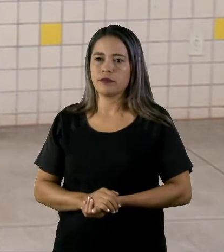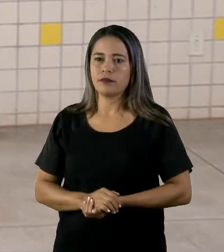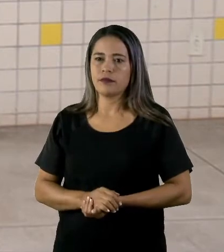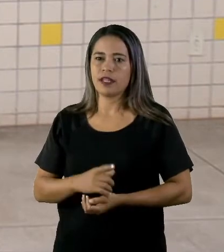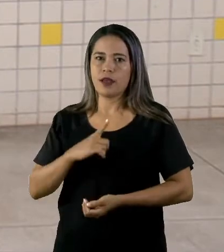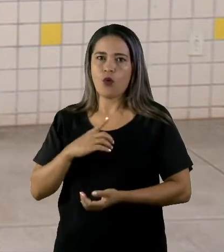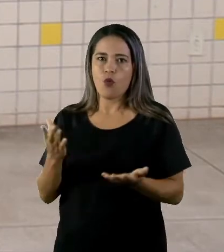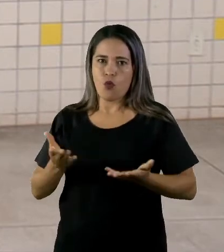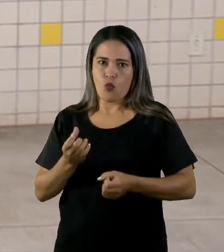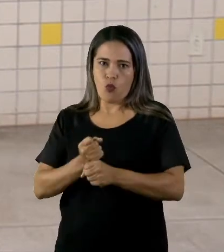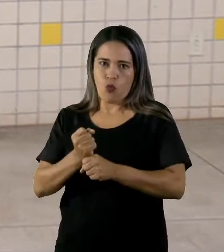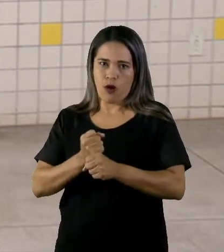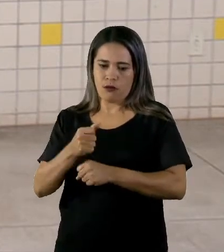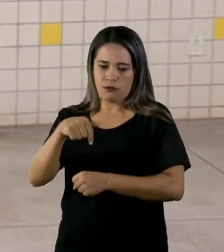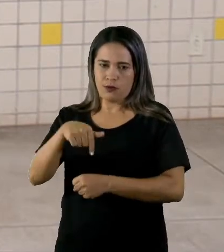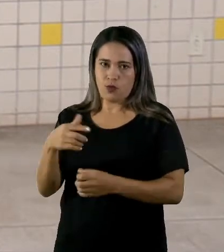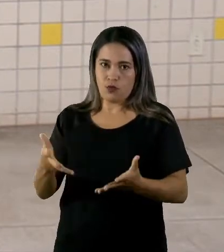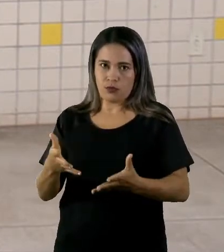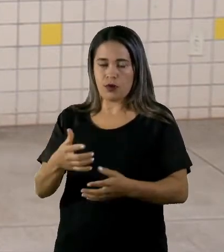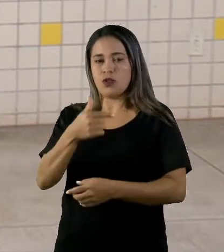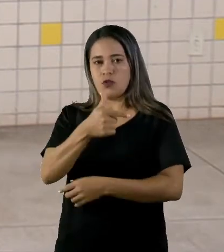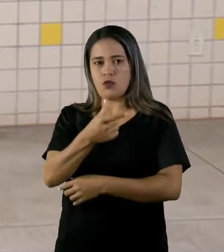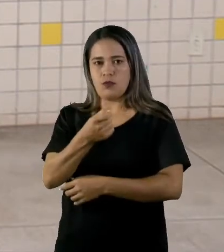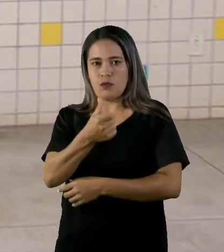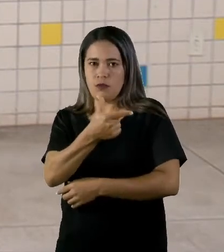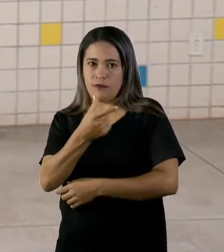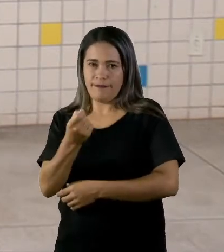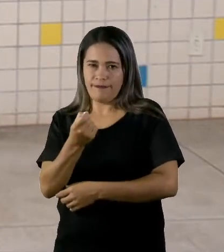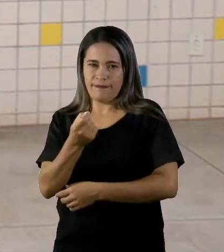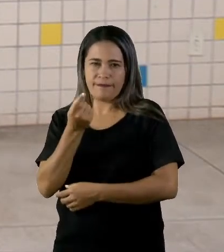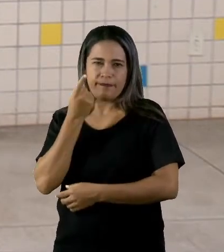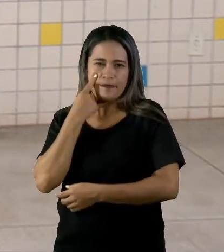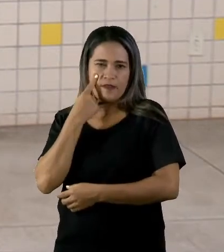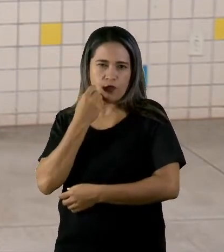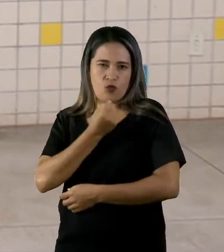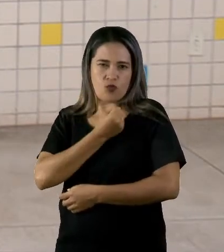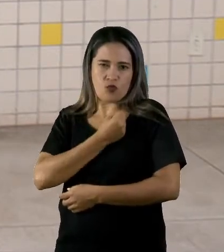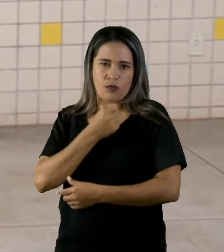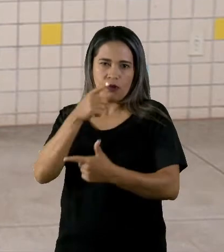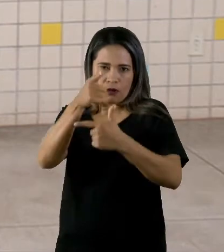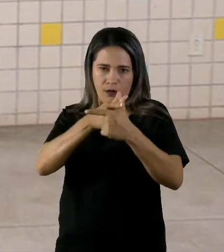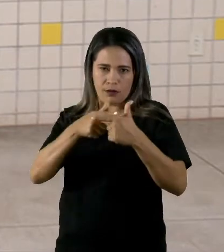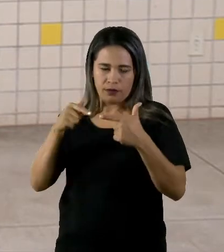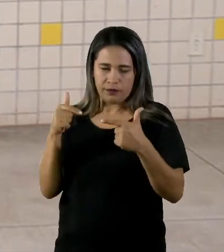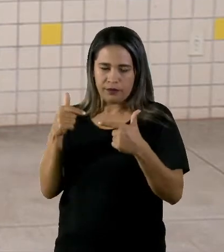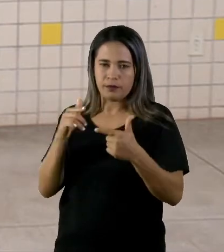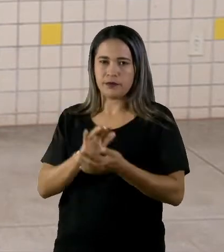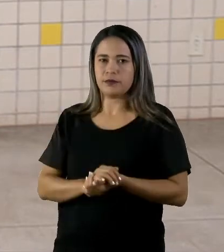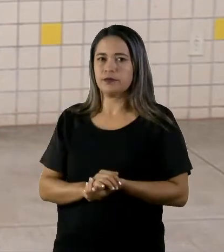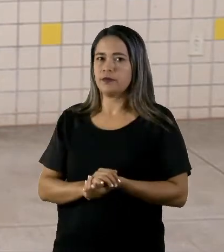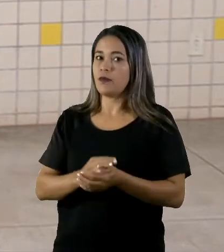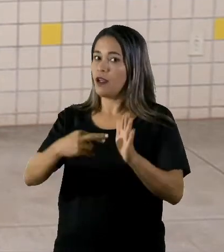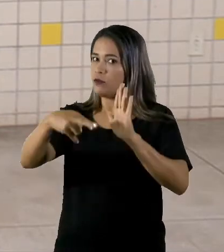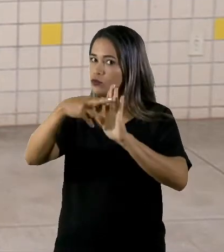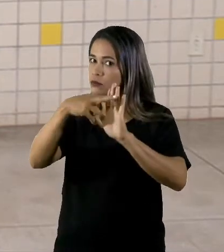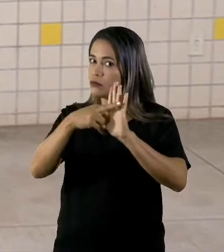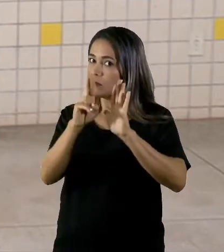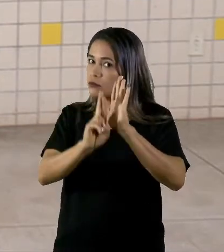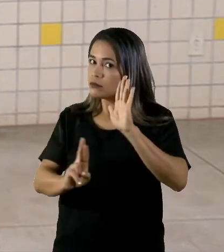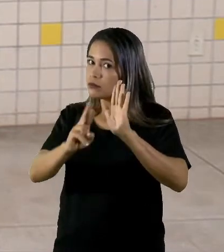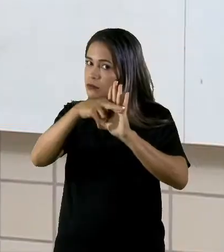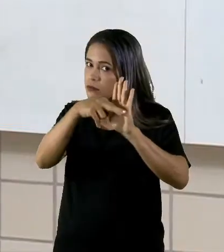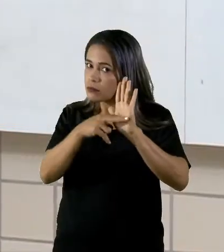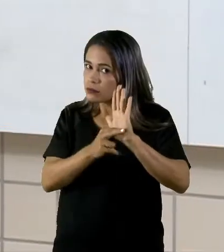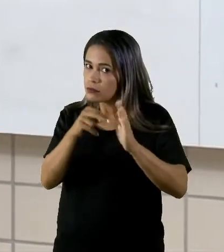nós estamos, 2020, e vamos ver quais são os números que eles são divisíveis, utilizando os critérios da